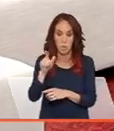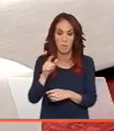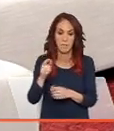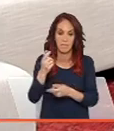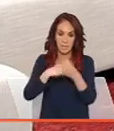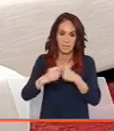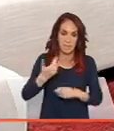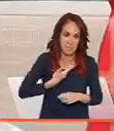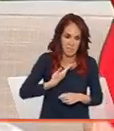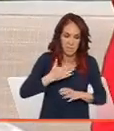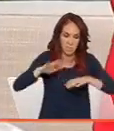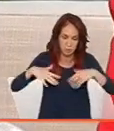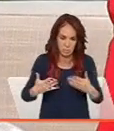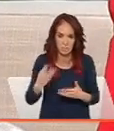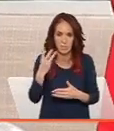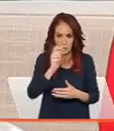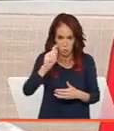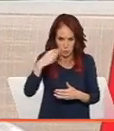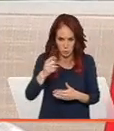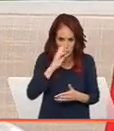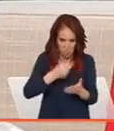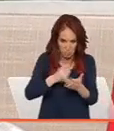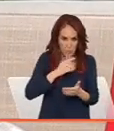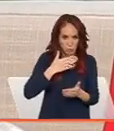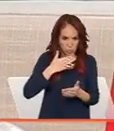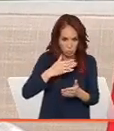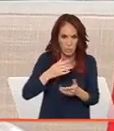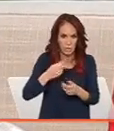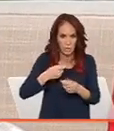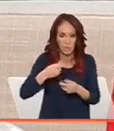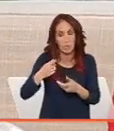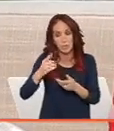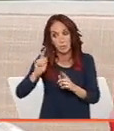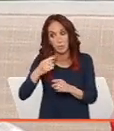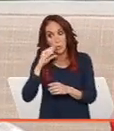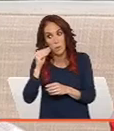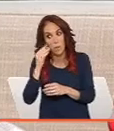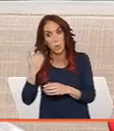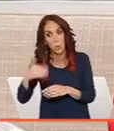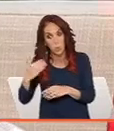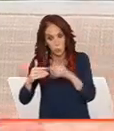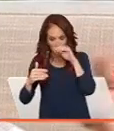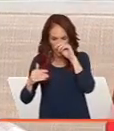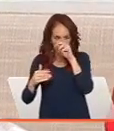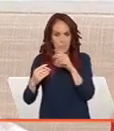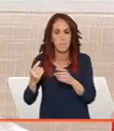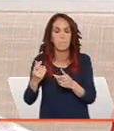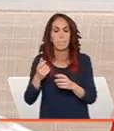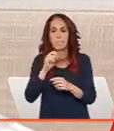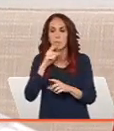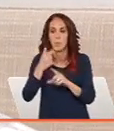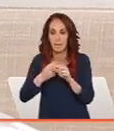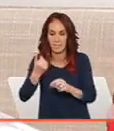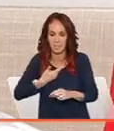pode vender a dívida, pode fazer o que quiser, 3 meses depois. Muitas vezes as pessoas têm-nos feito, enfim, denúncias